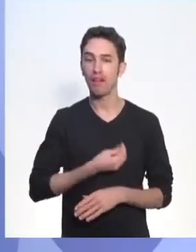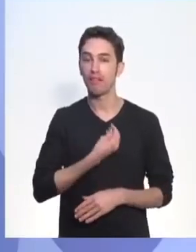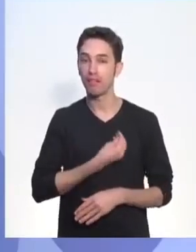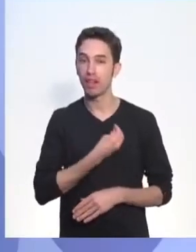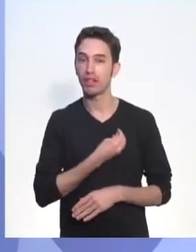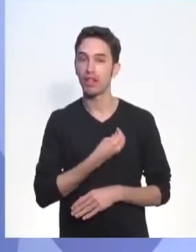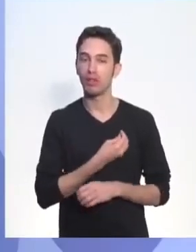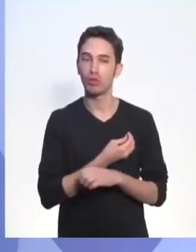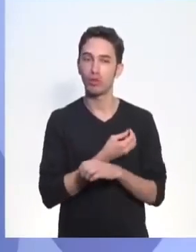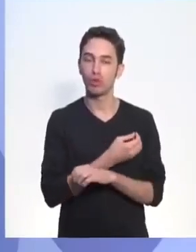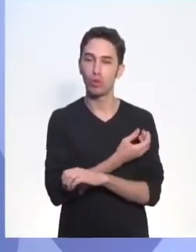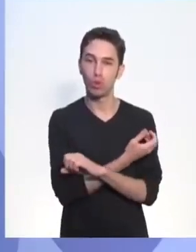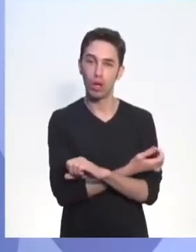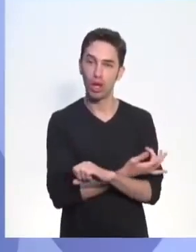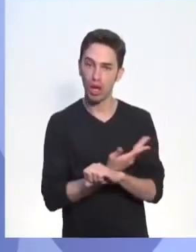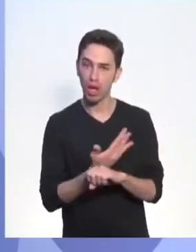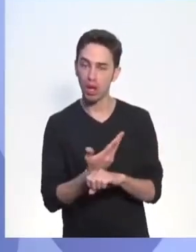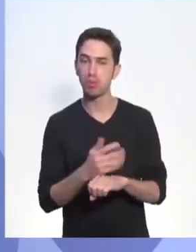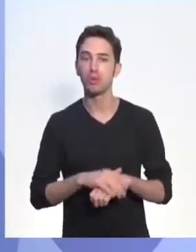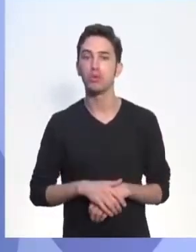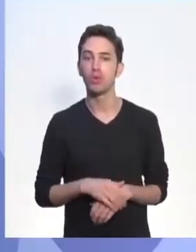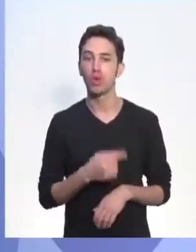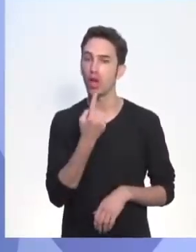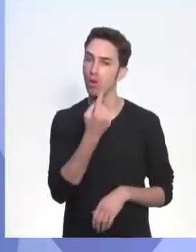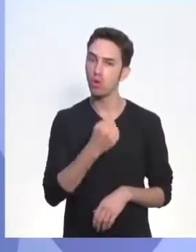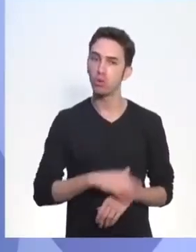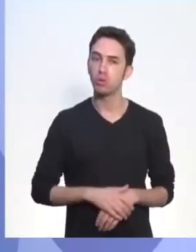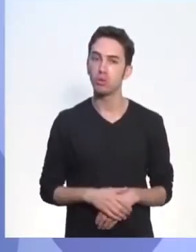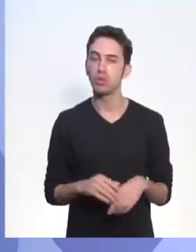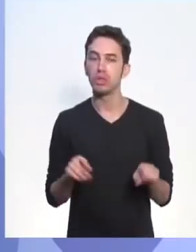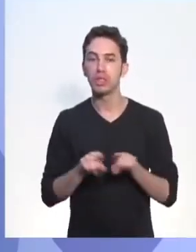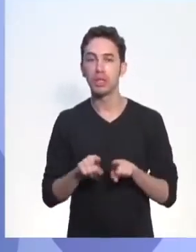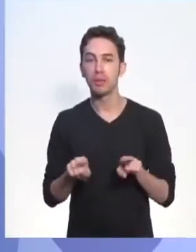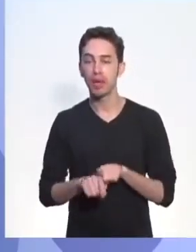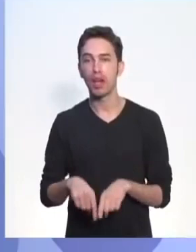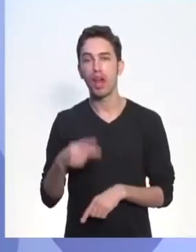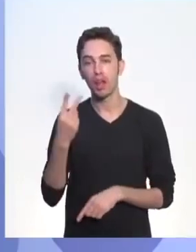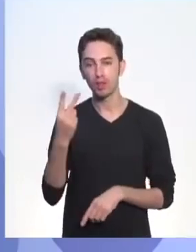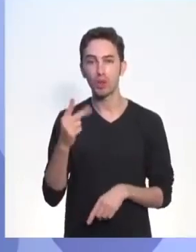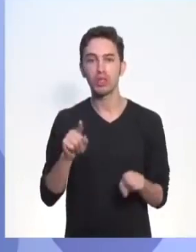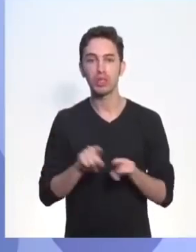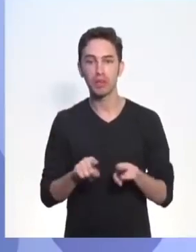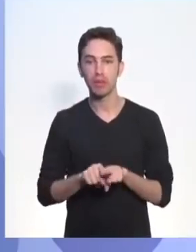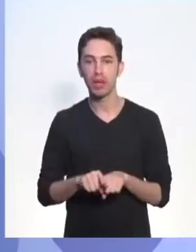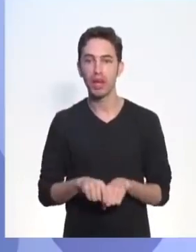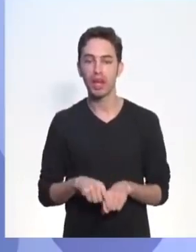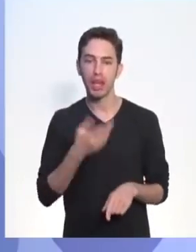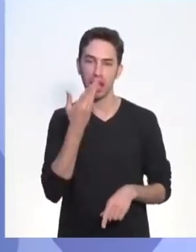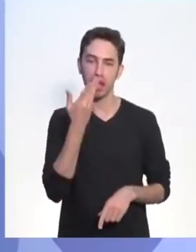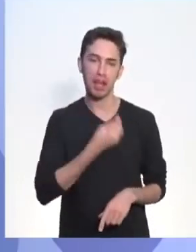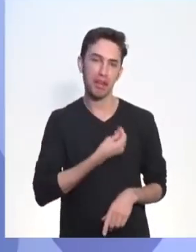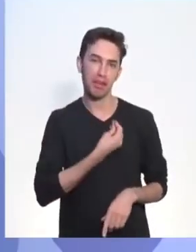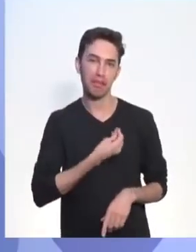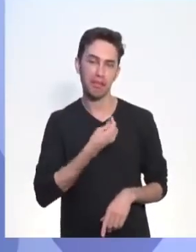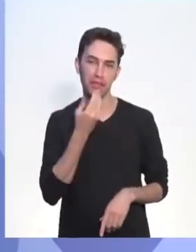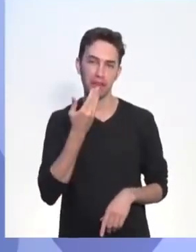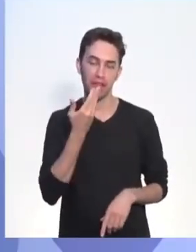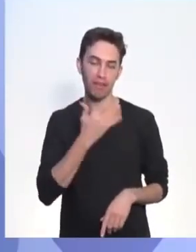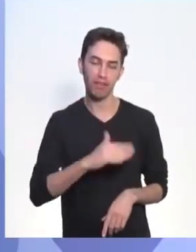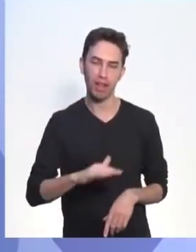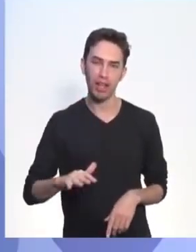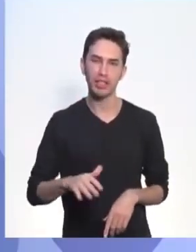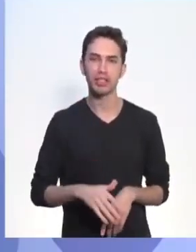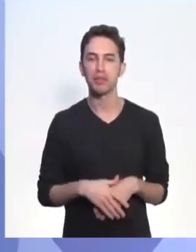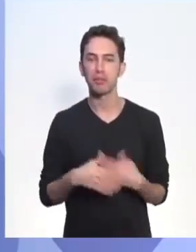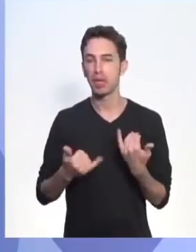a IA1, né? Os alunos estão falando bastante de vida no campo. E a imagem 2 também, infância, brincando na